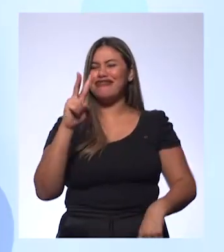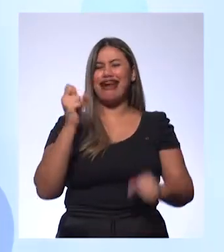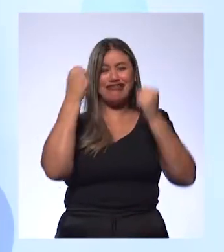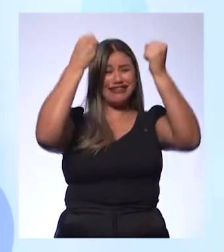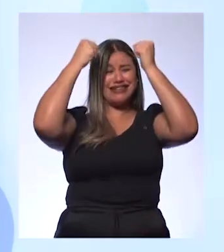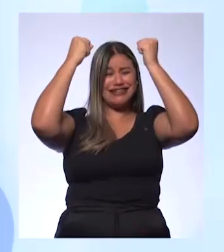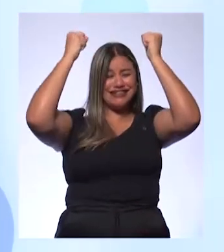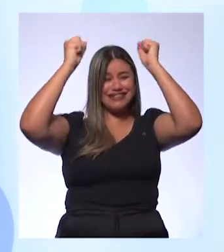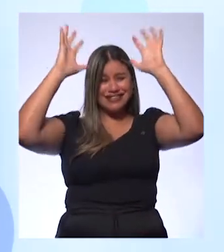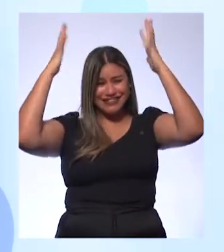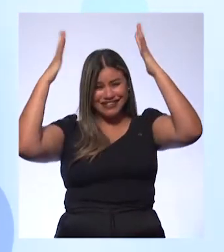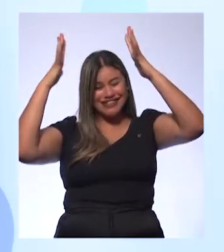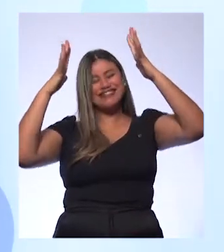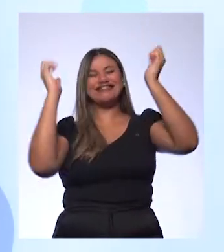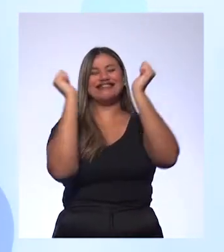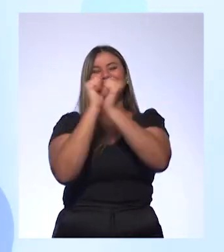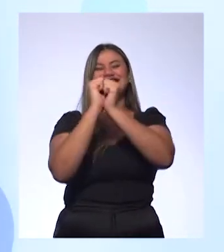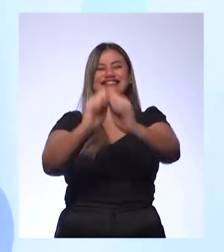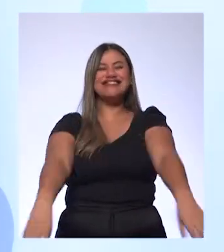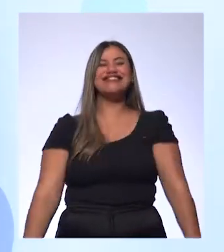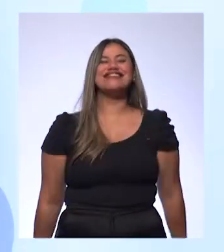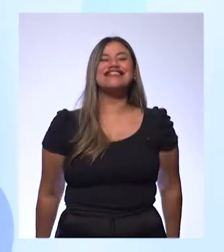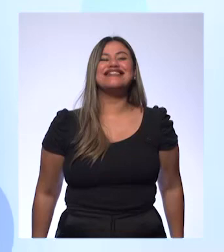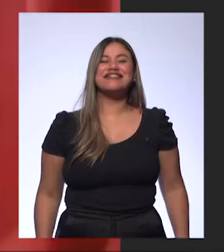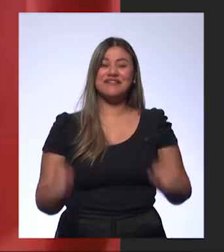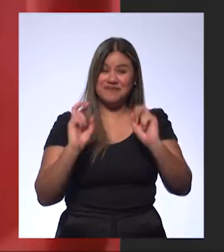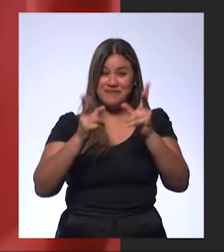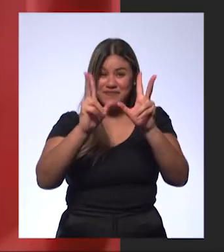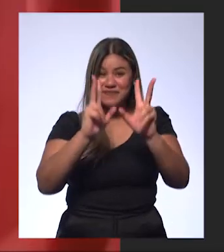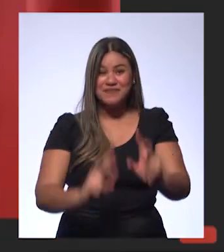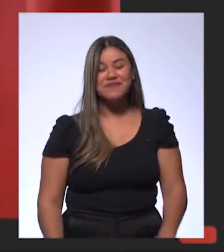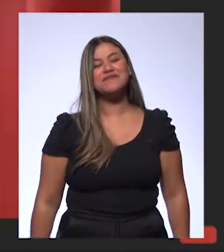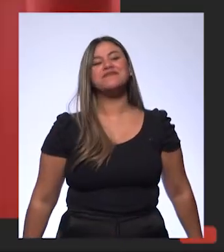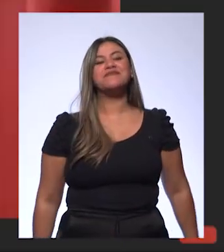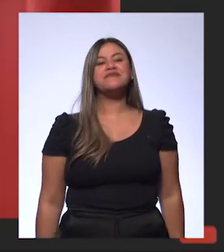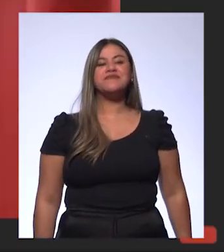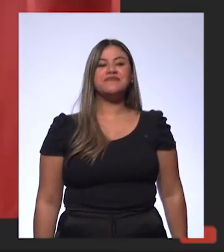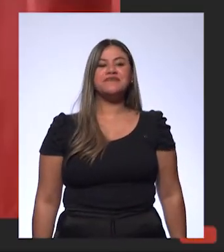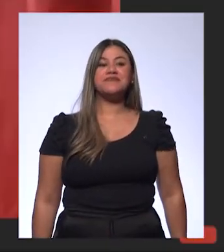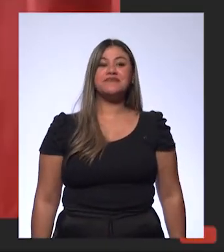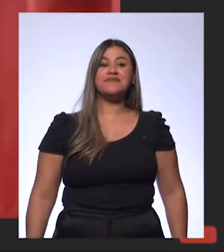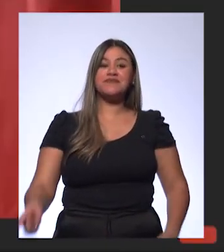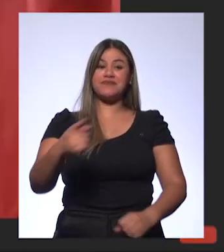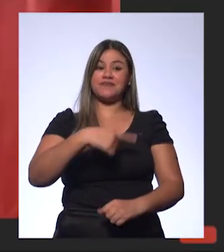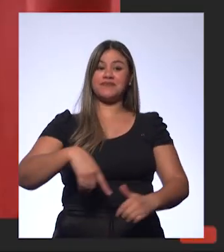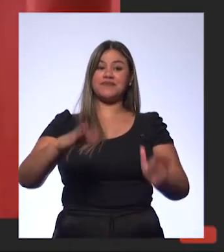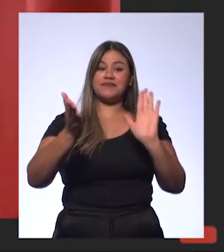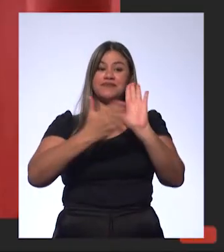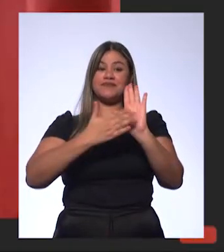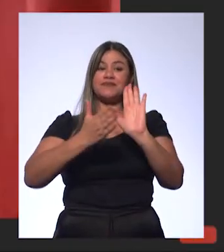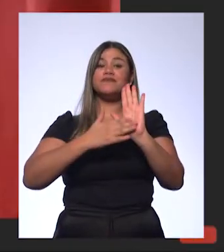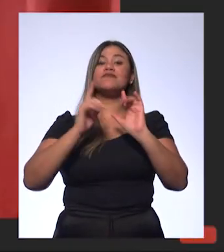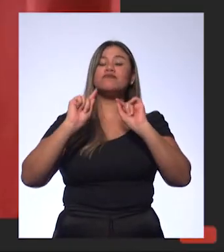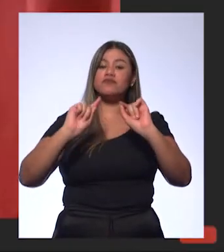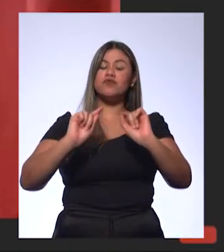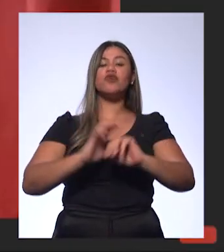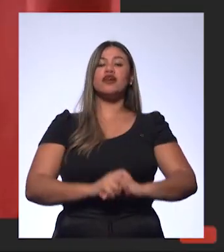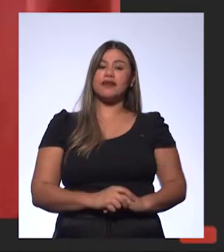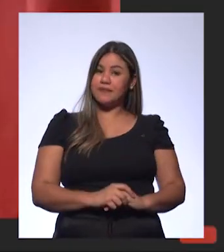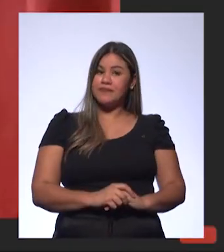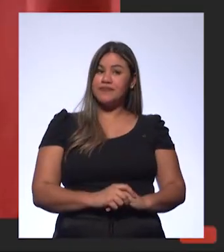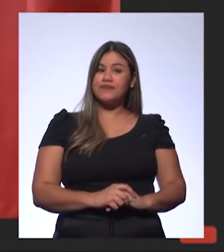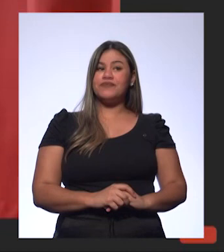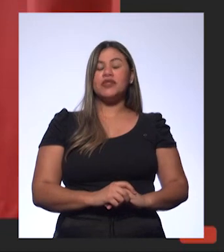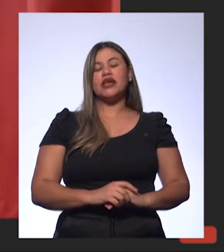né? Pode continuar, Gabriele. E a gente tinha que propor, né, algo